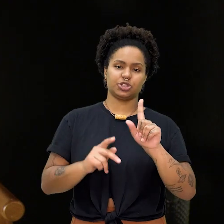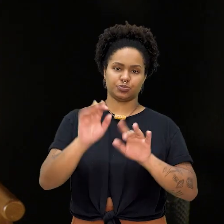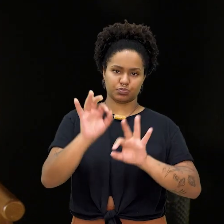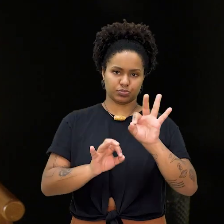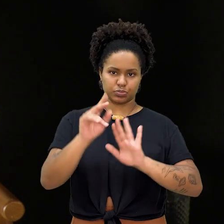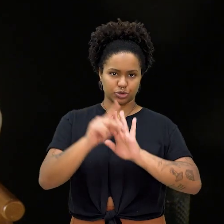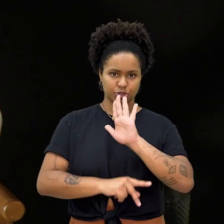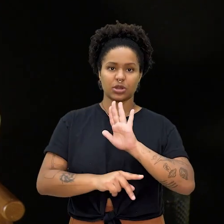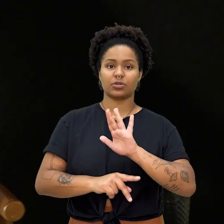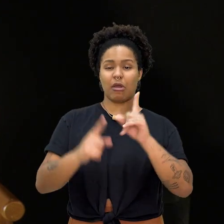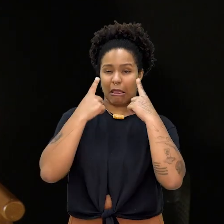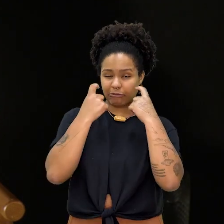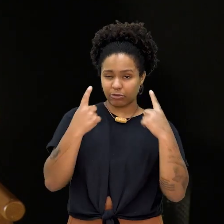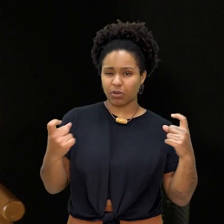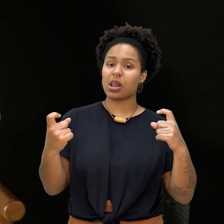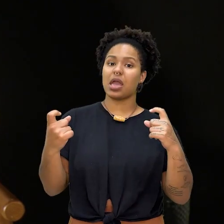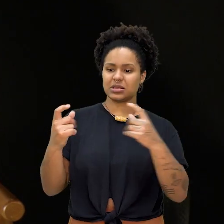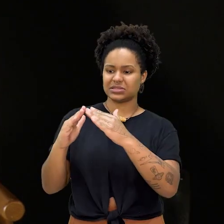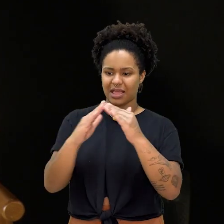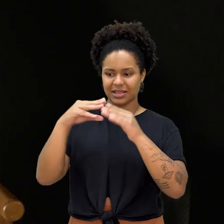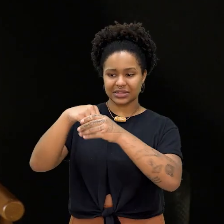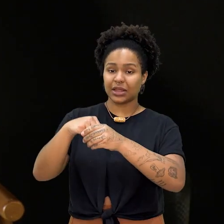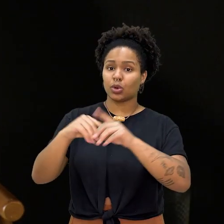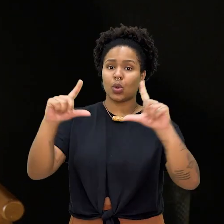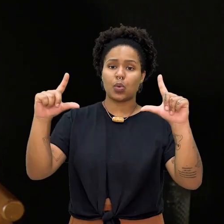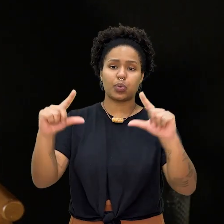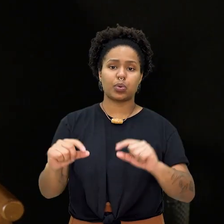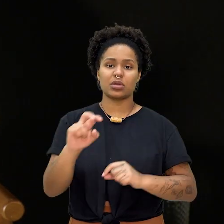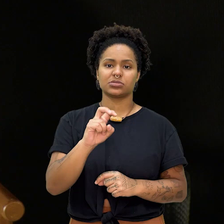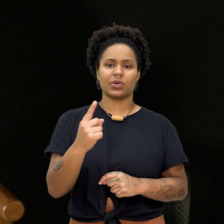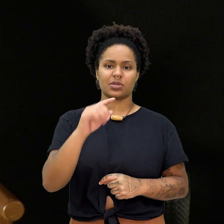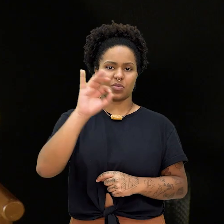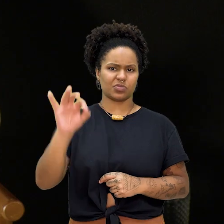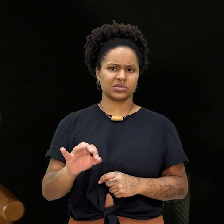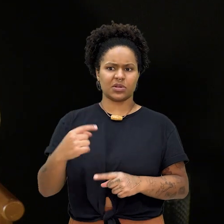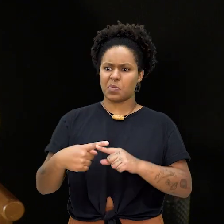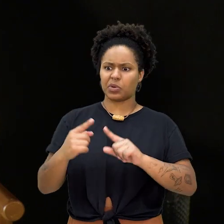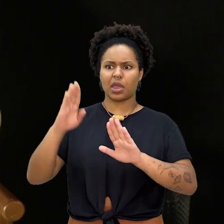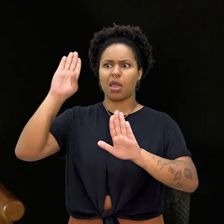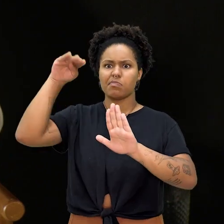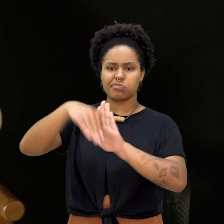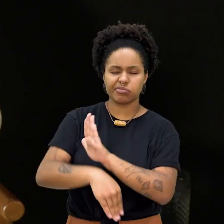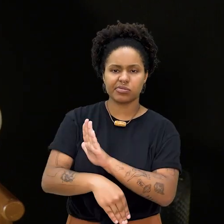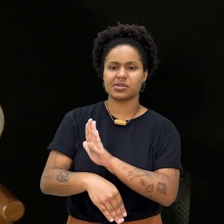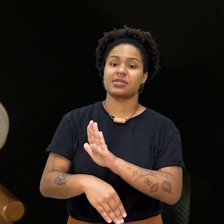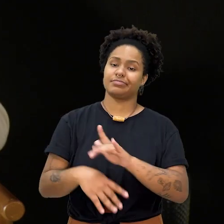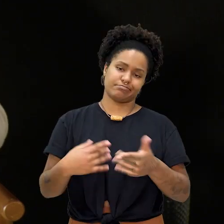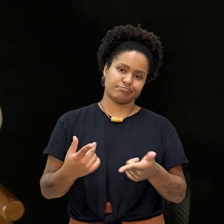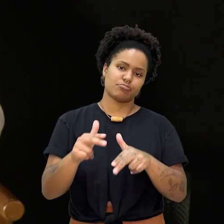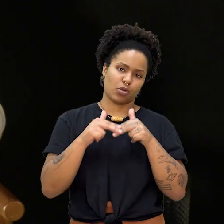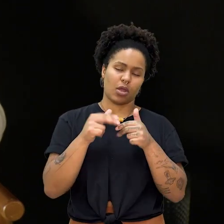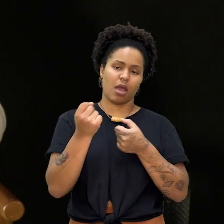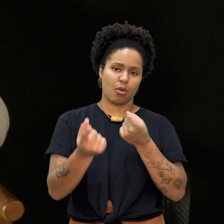a violência doméstica caiu em 51%. E por que foi tão alto? Por algumas questões.